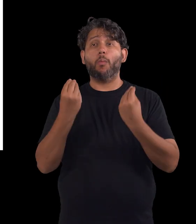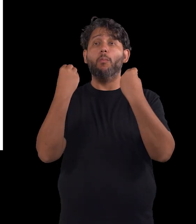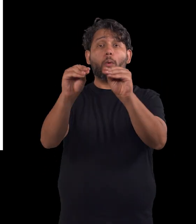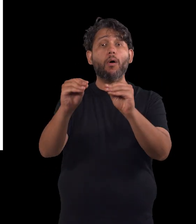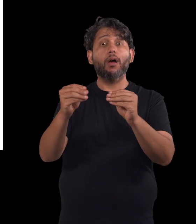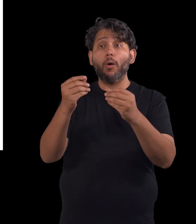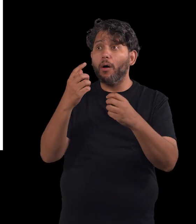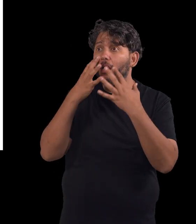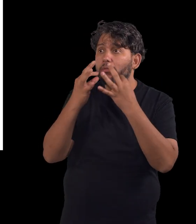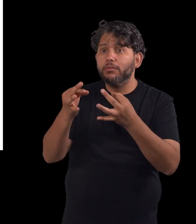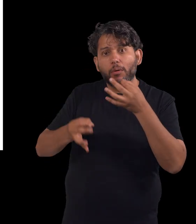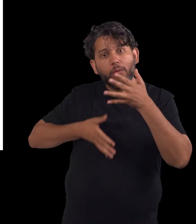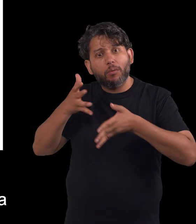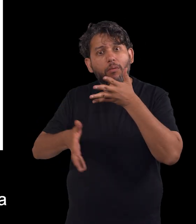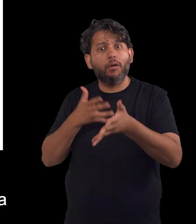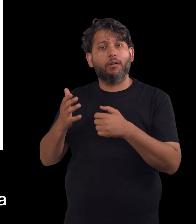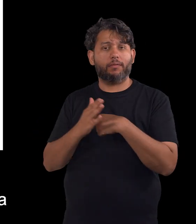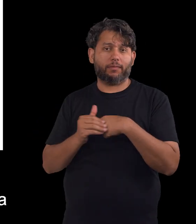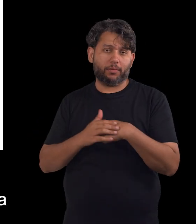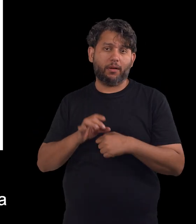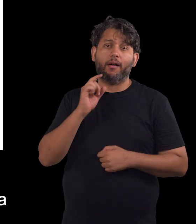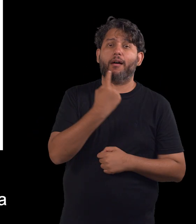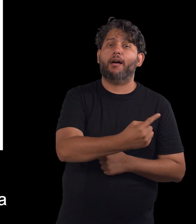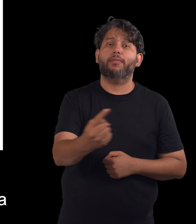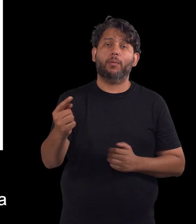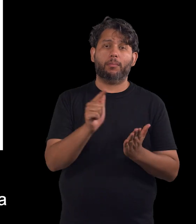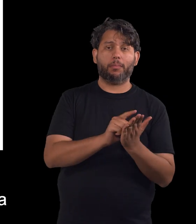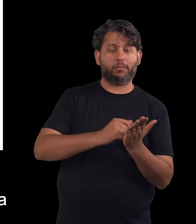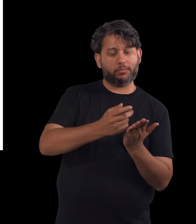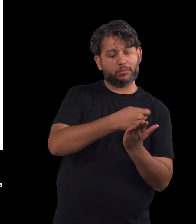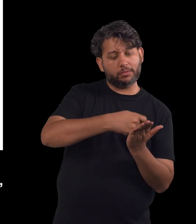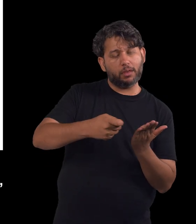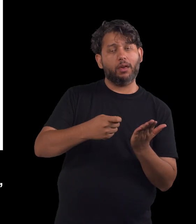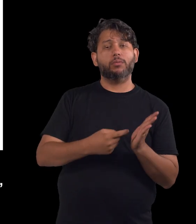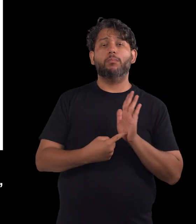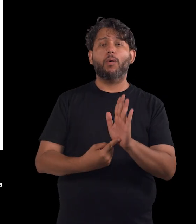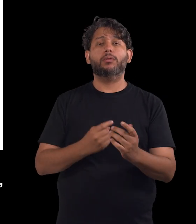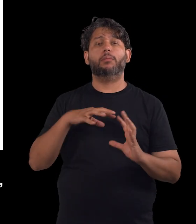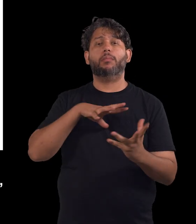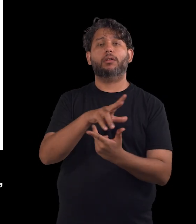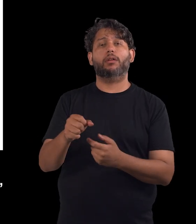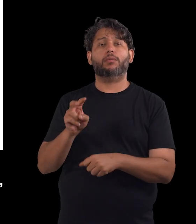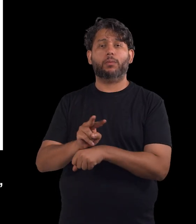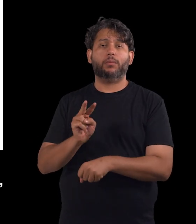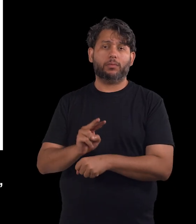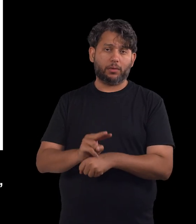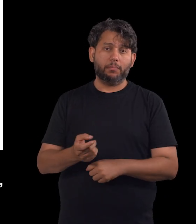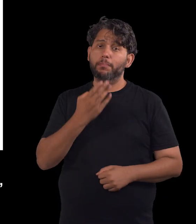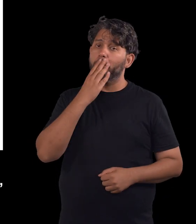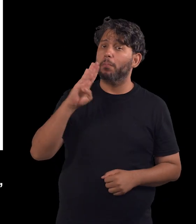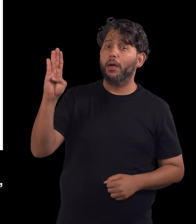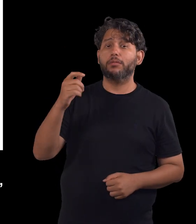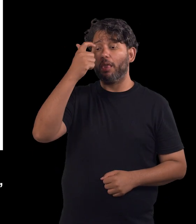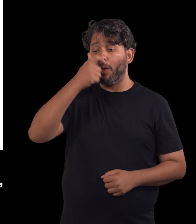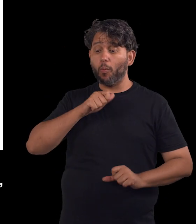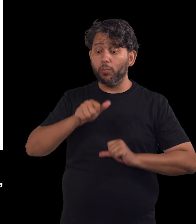expressão, escuta e afeto. Cada aluno pode registrar em sua folha mensagens de cuidado com o planeta,